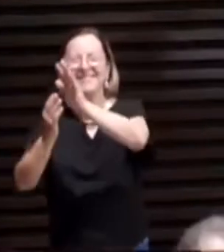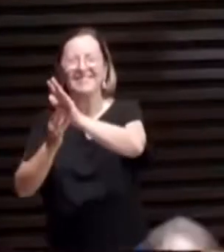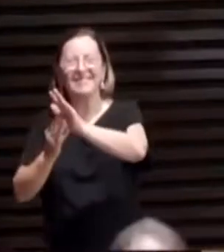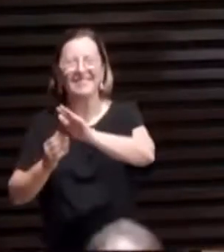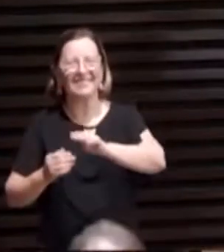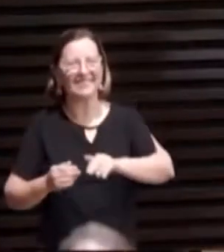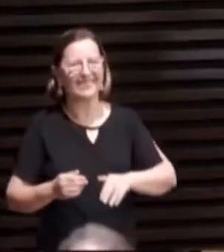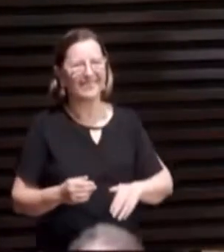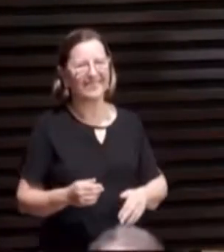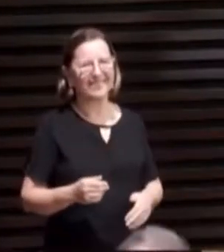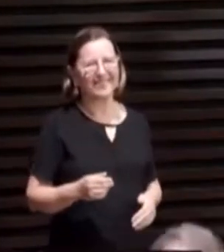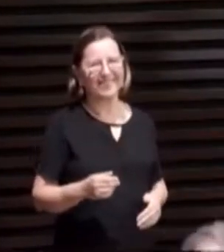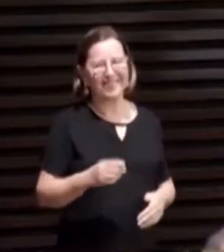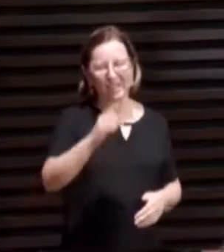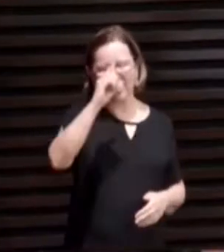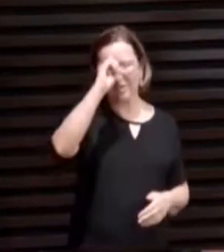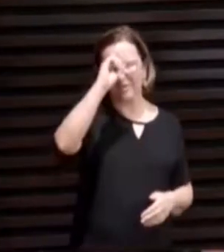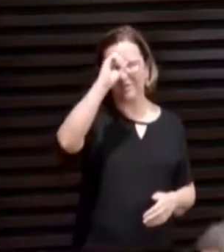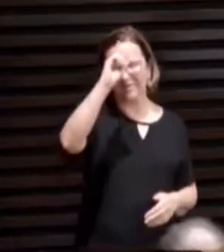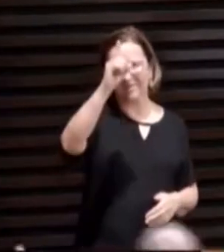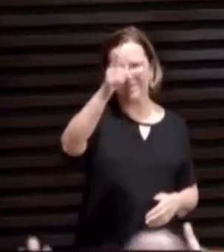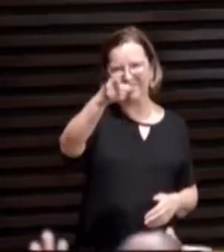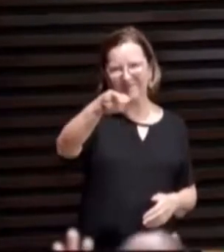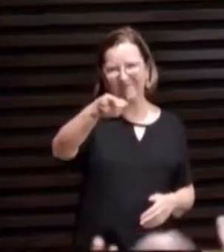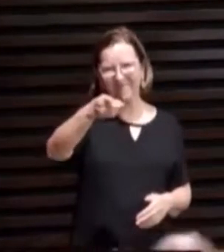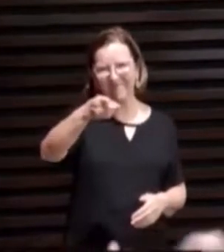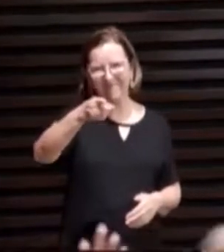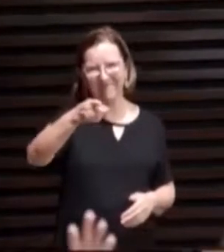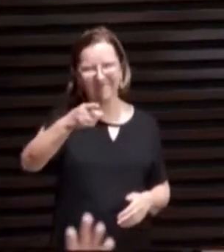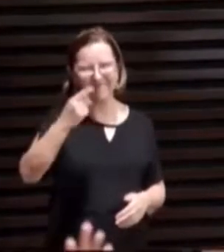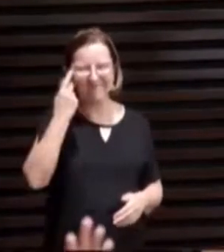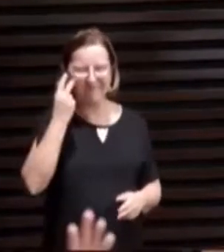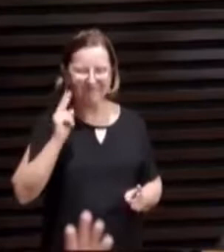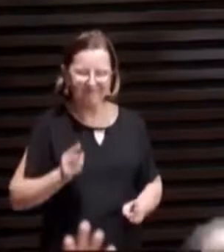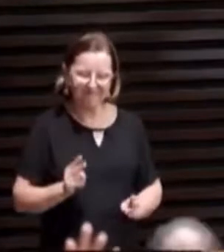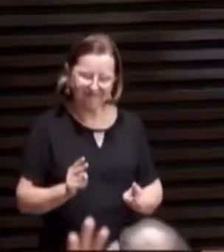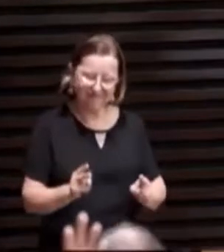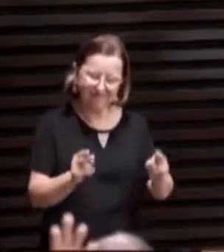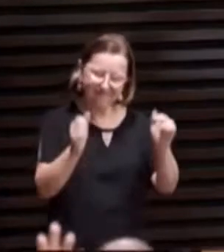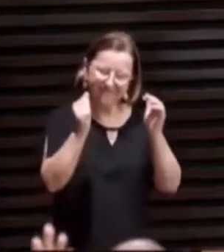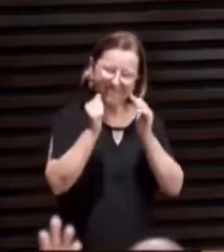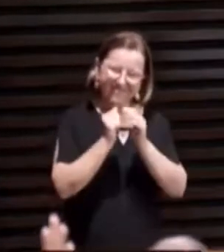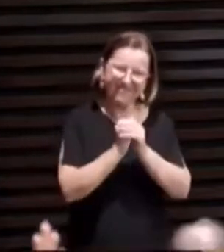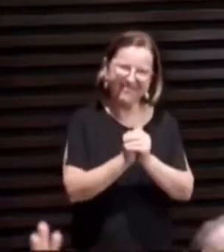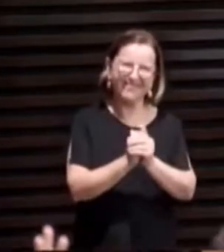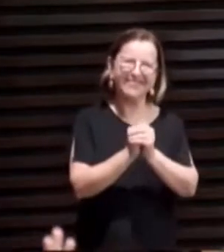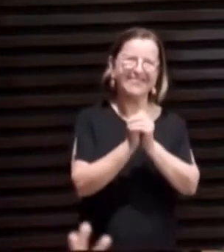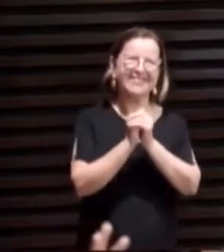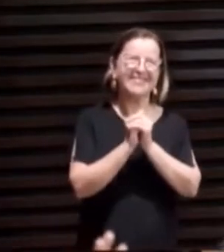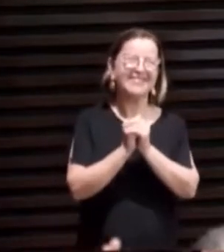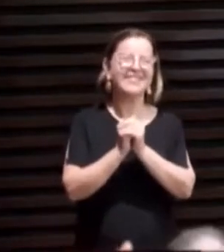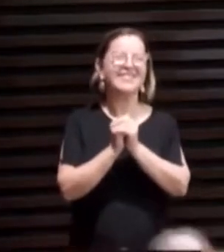louvor e o domínio para sempre, sempre,